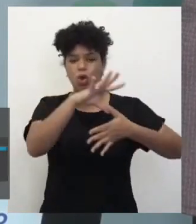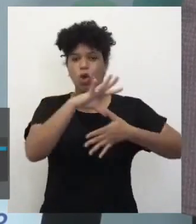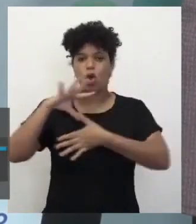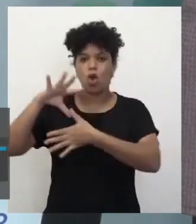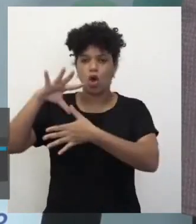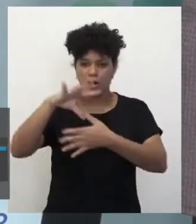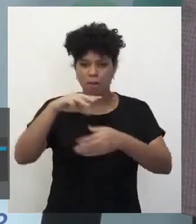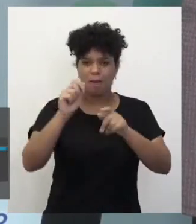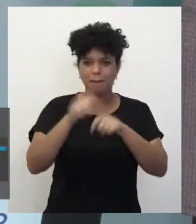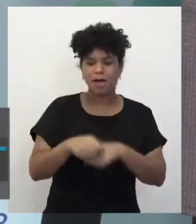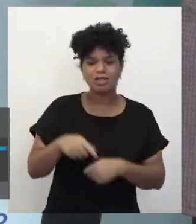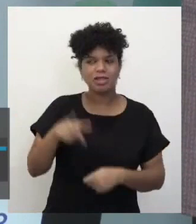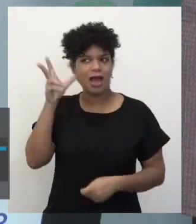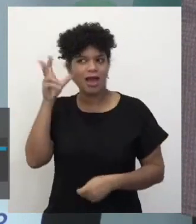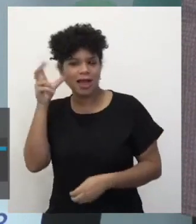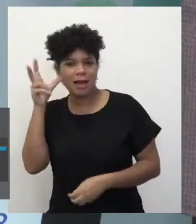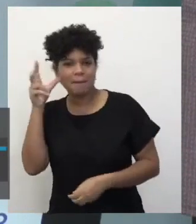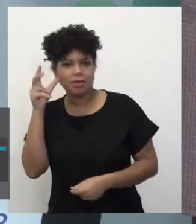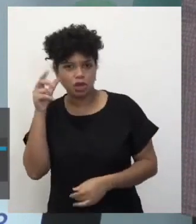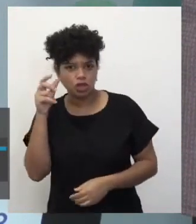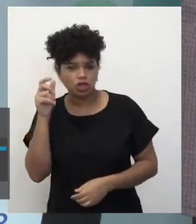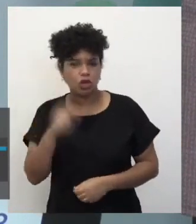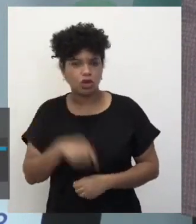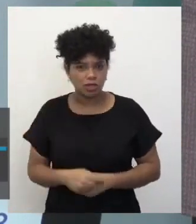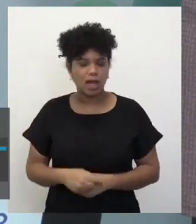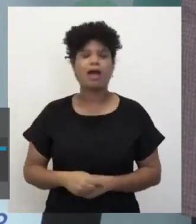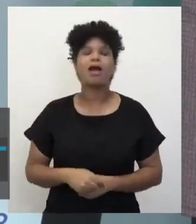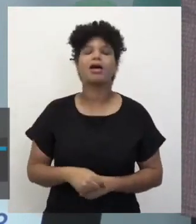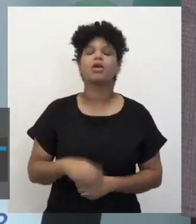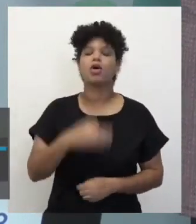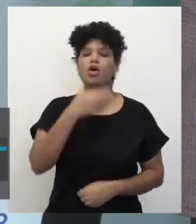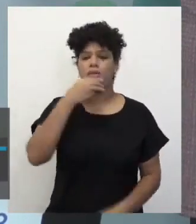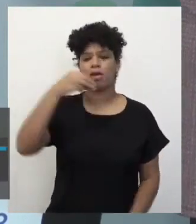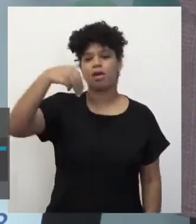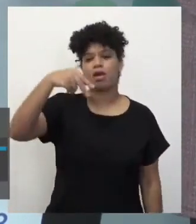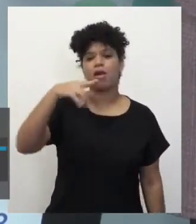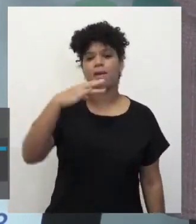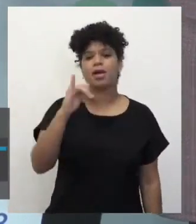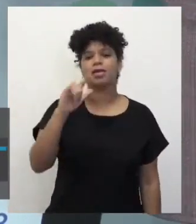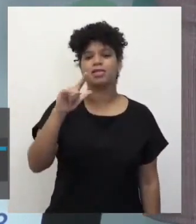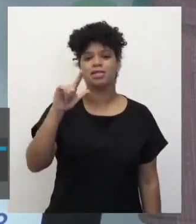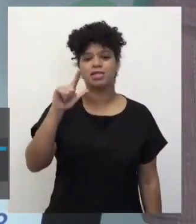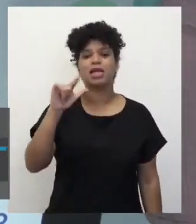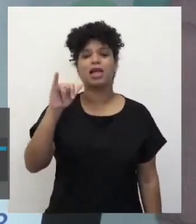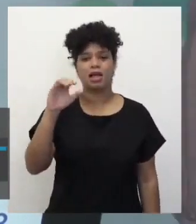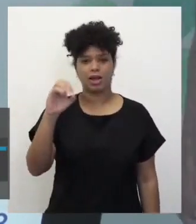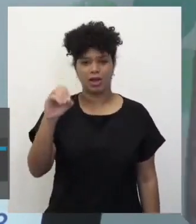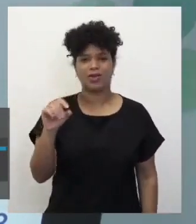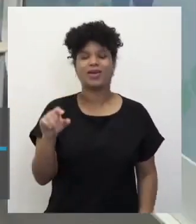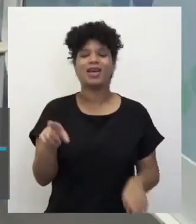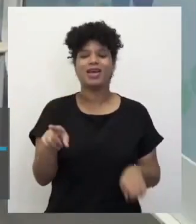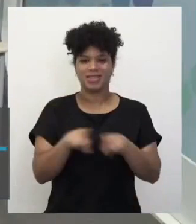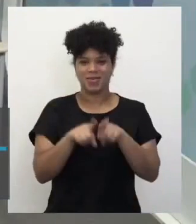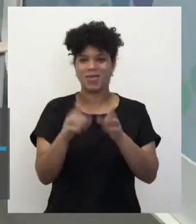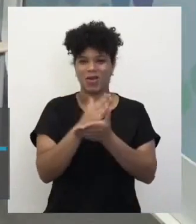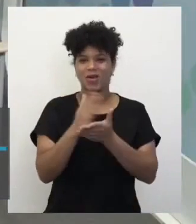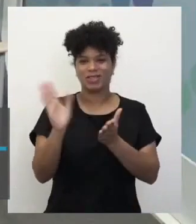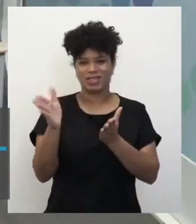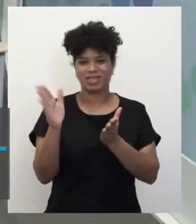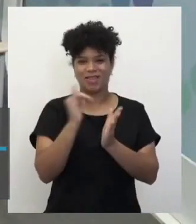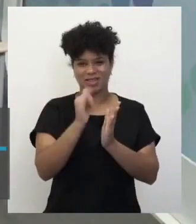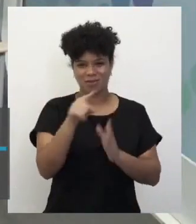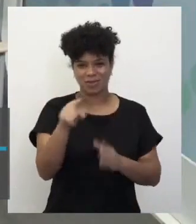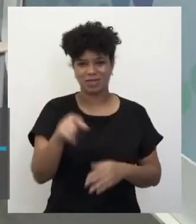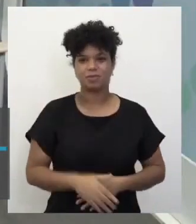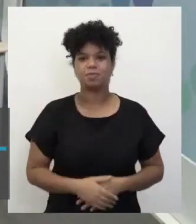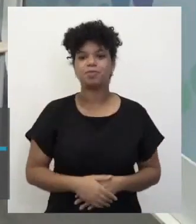de som, o Pro Marcílio mostrou isso pra gente. E aí tem os comentários que eu já passei para você. Olha só, vamos ver aqui então